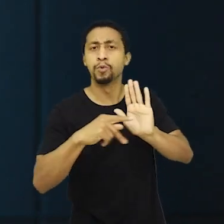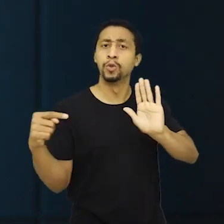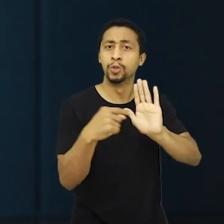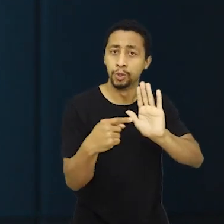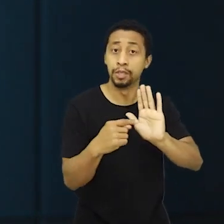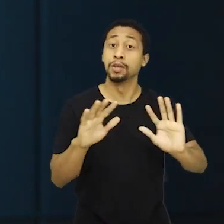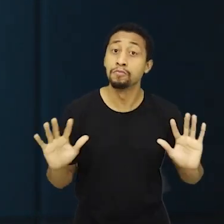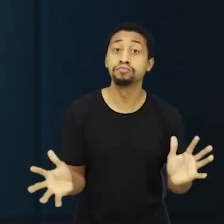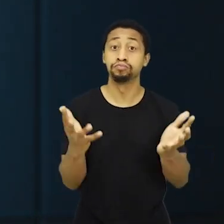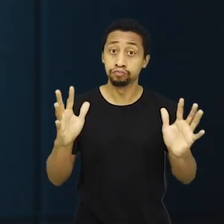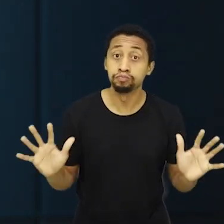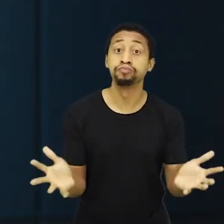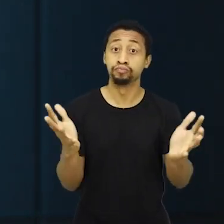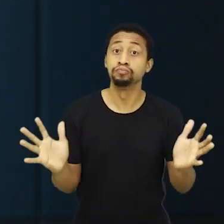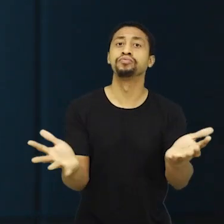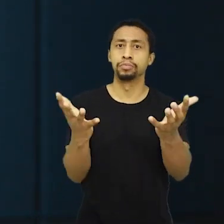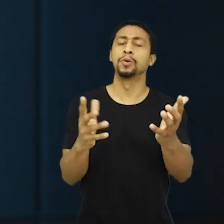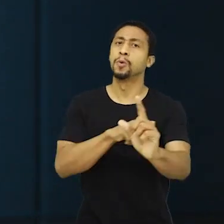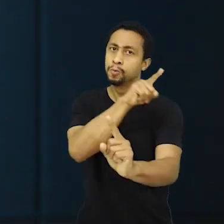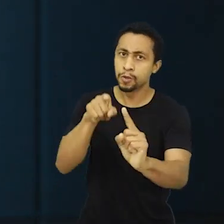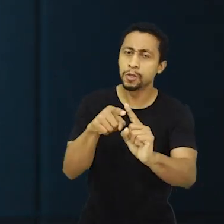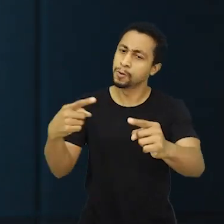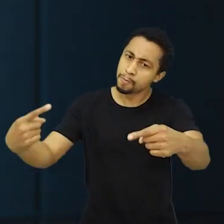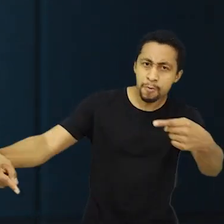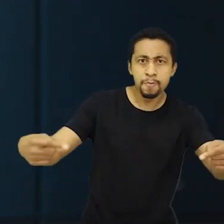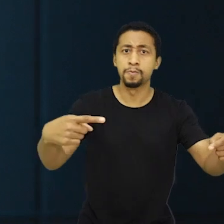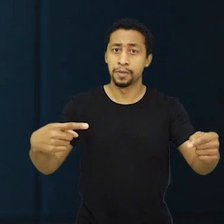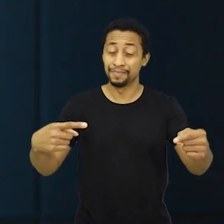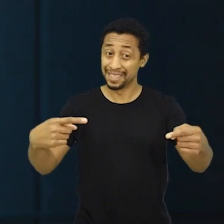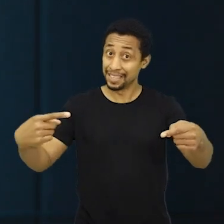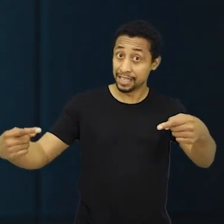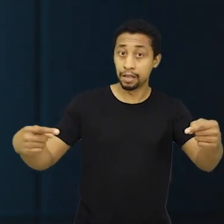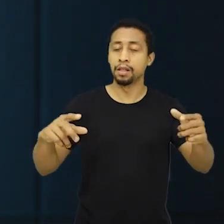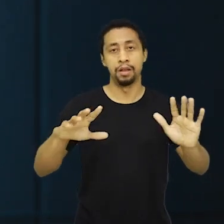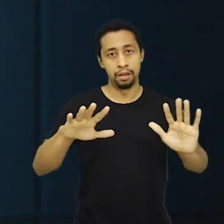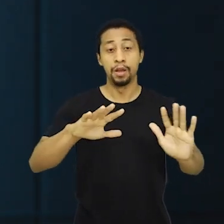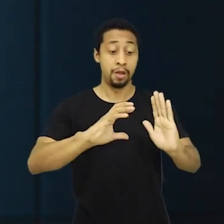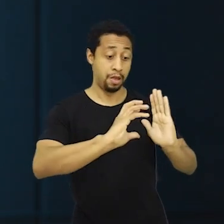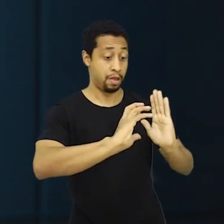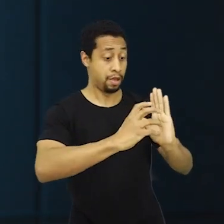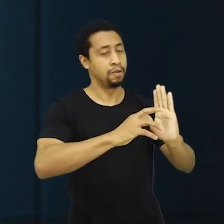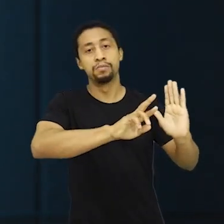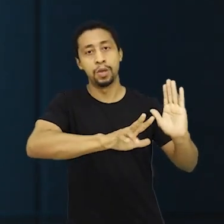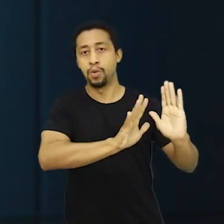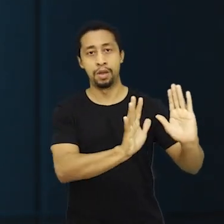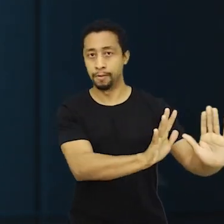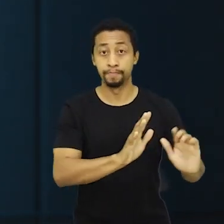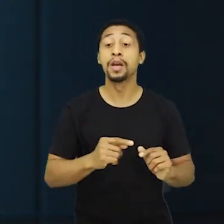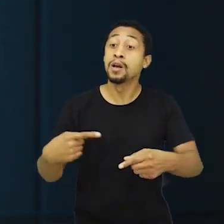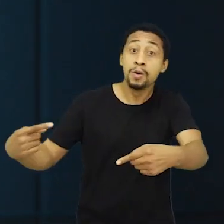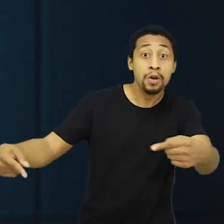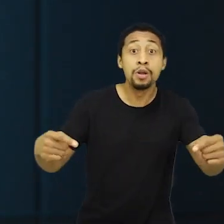incentivar, né, o engajamento político, e aí eu não estou dizendo de engajamento partidário, de pessoas que vivem em